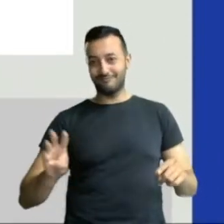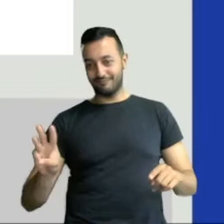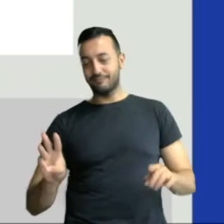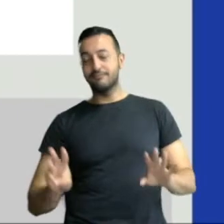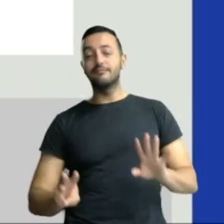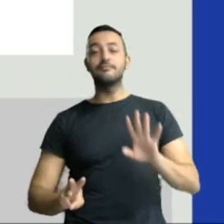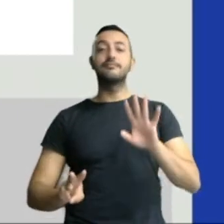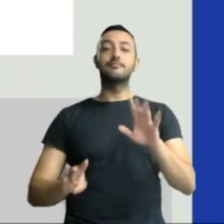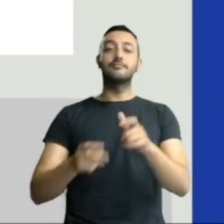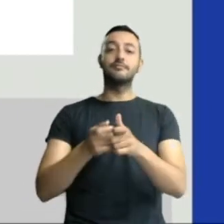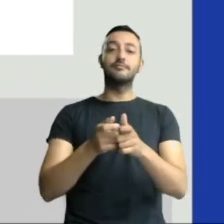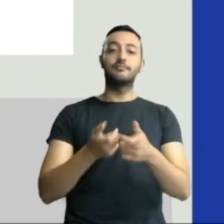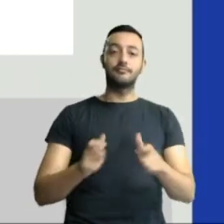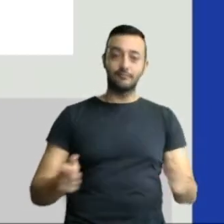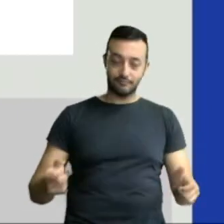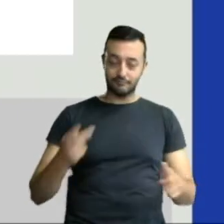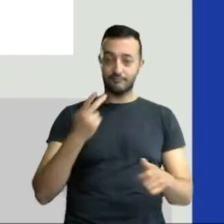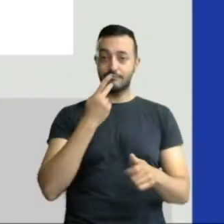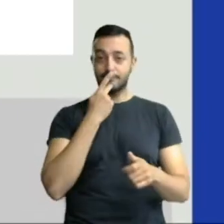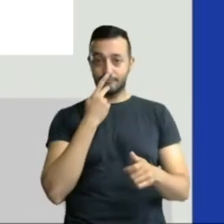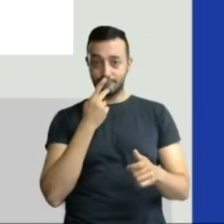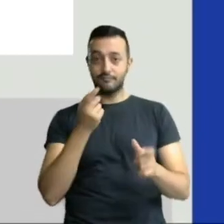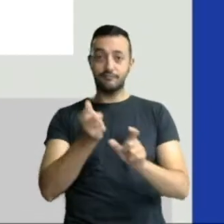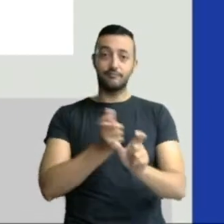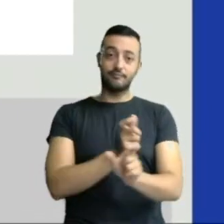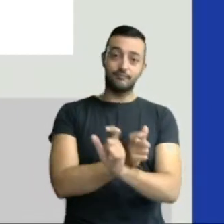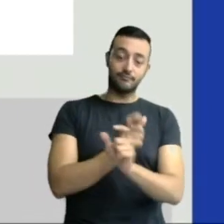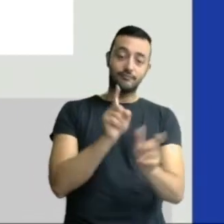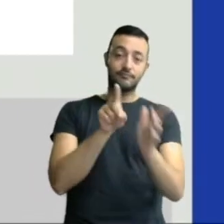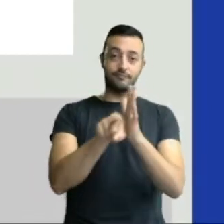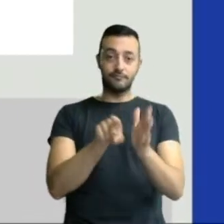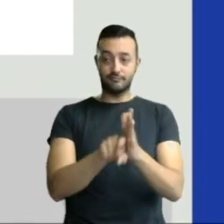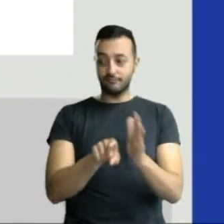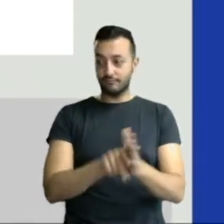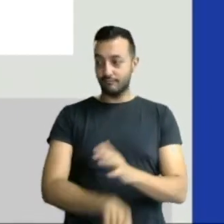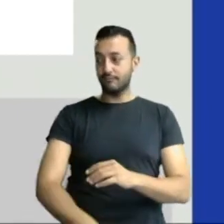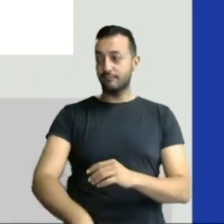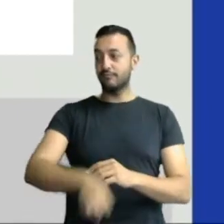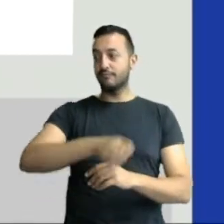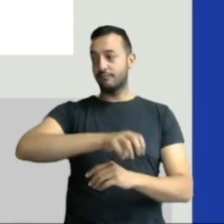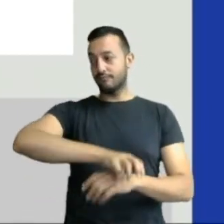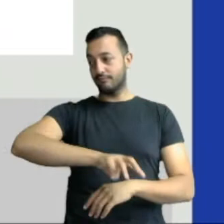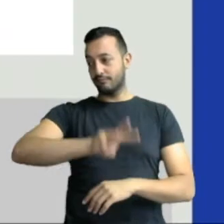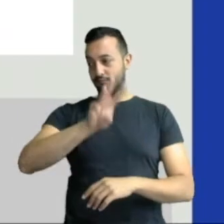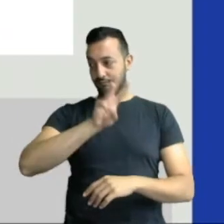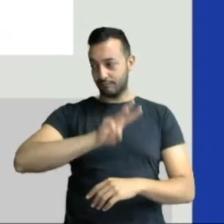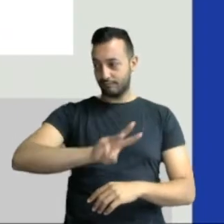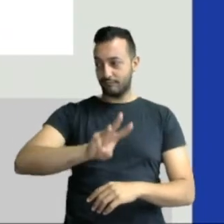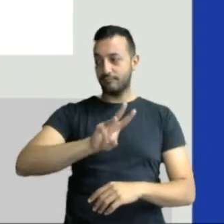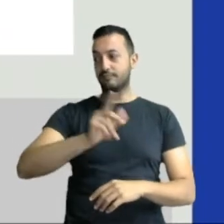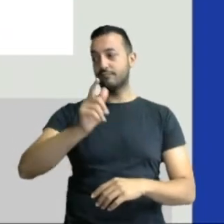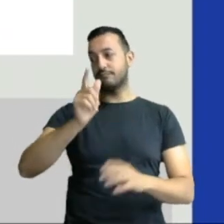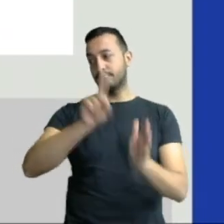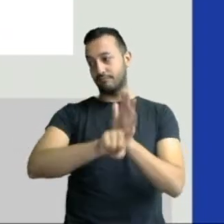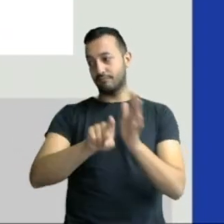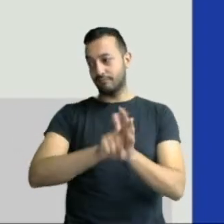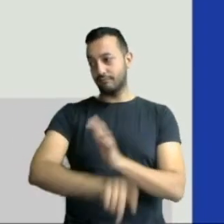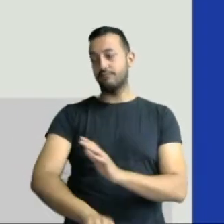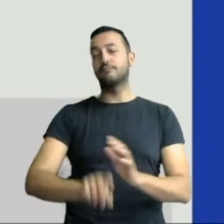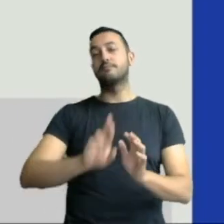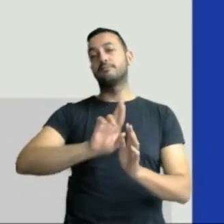gramática a gente se refere aos interrogative pronouns como WH questions words, ok?